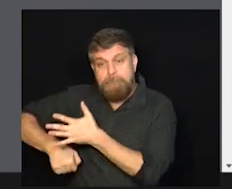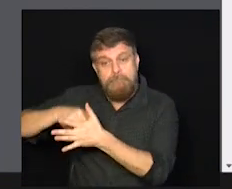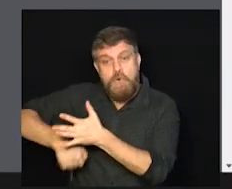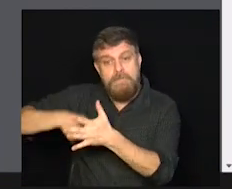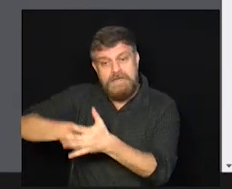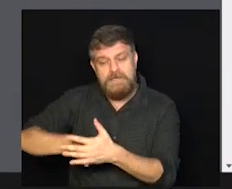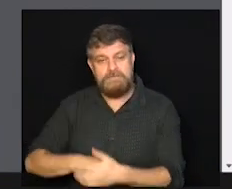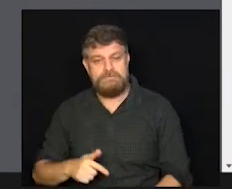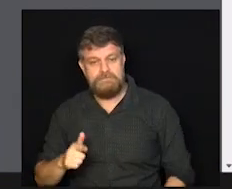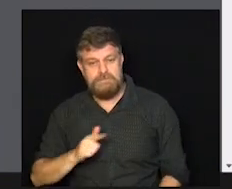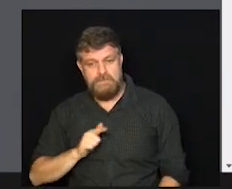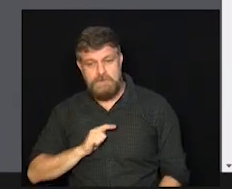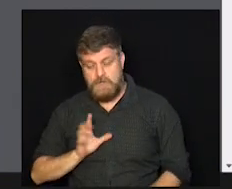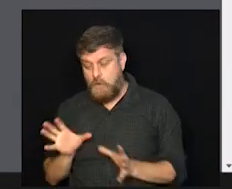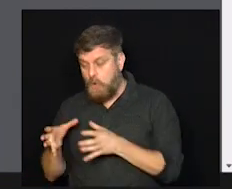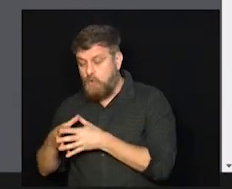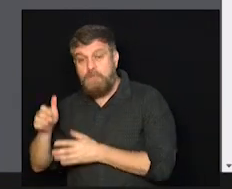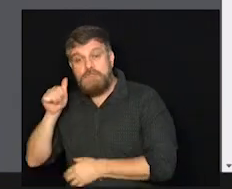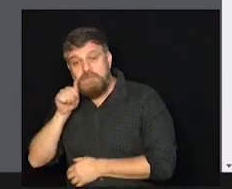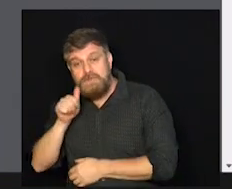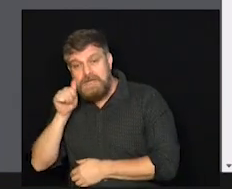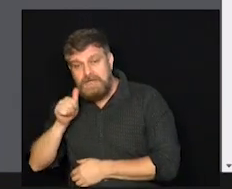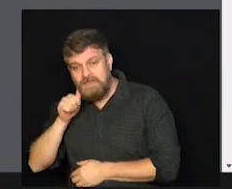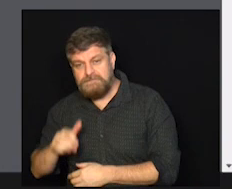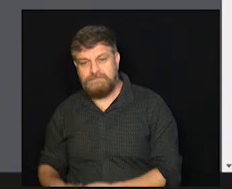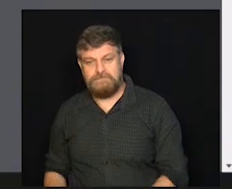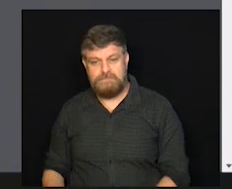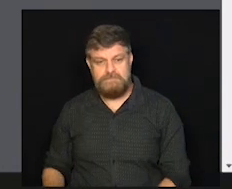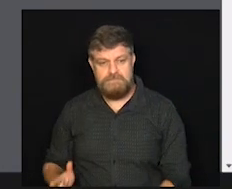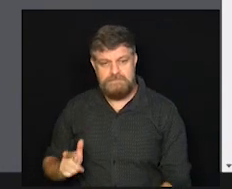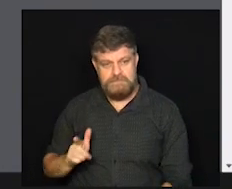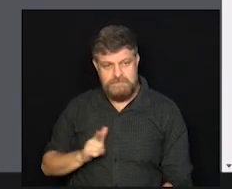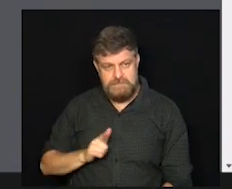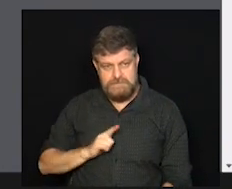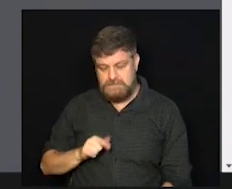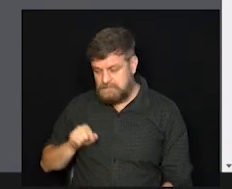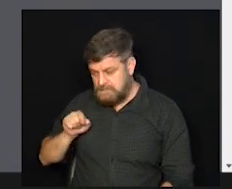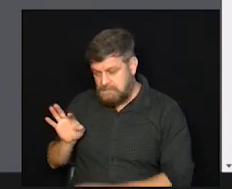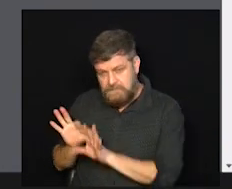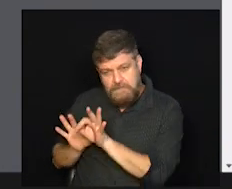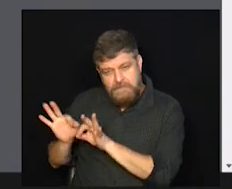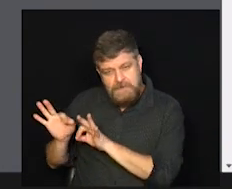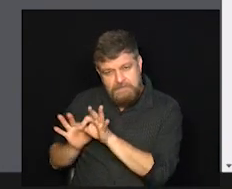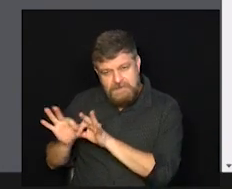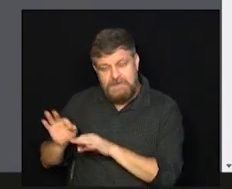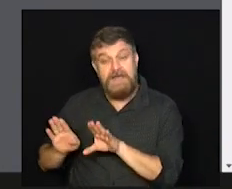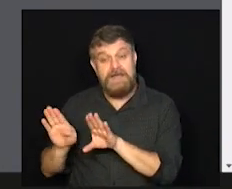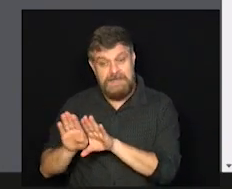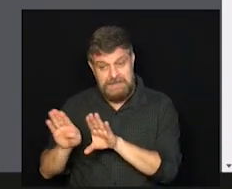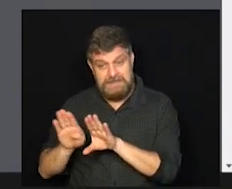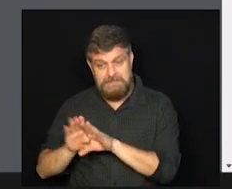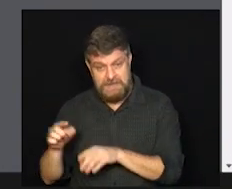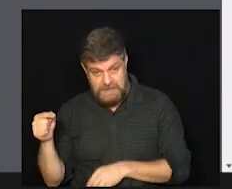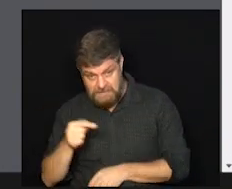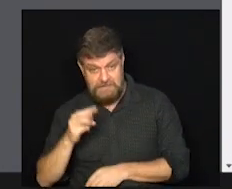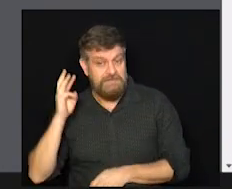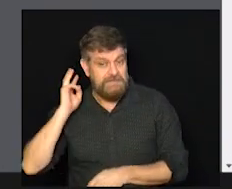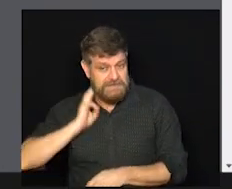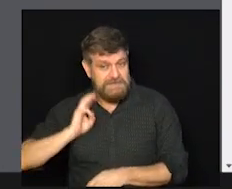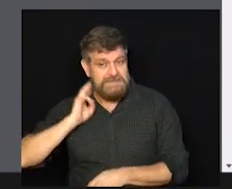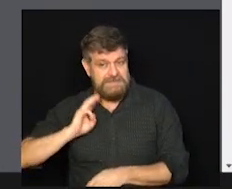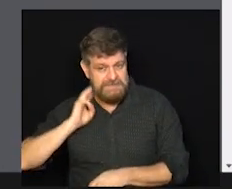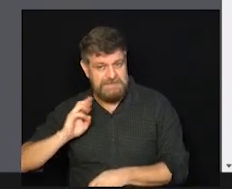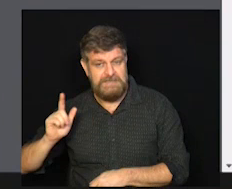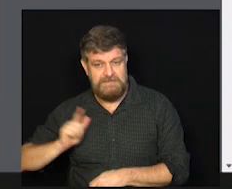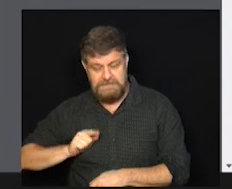que são o grupo de mulheres, a irmã Genô, que está sendo preparado, você também faz parte, né, Cecília, do livro sobre a